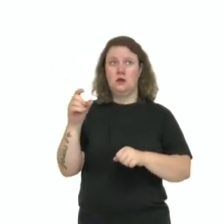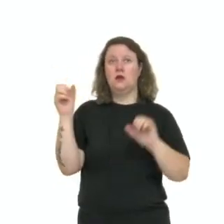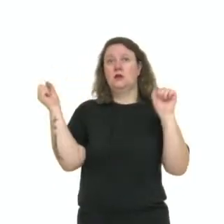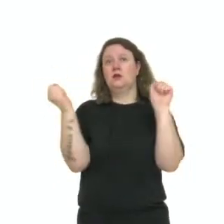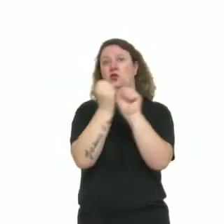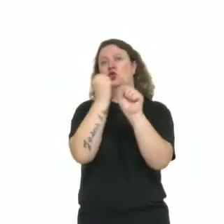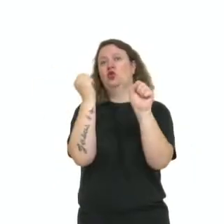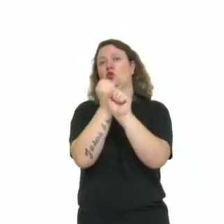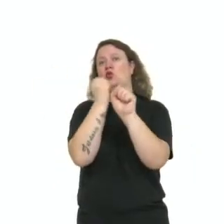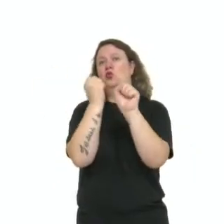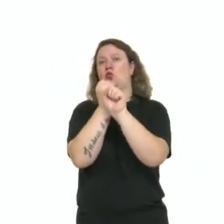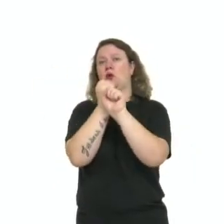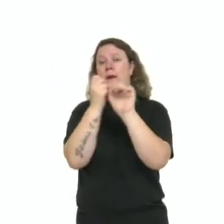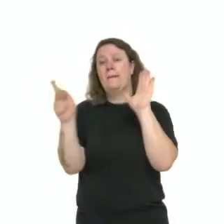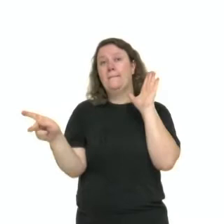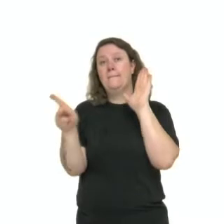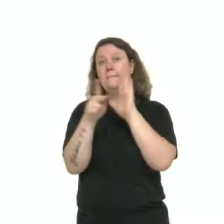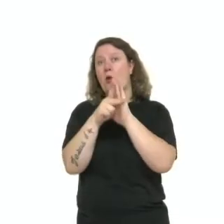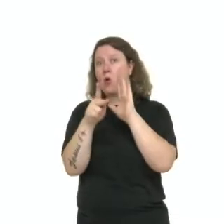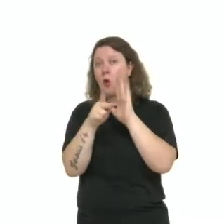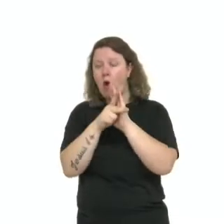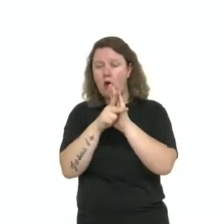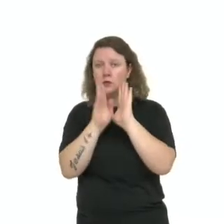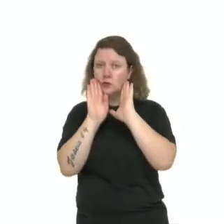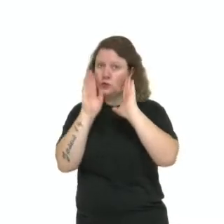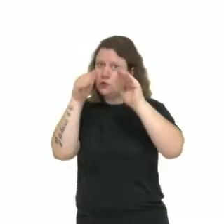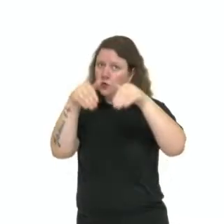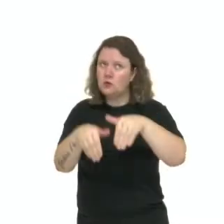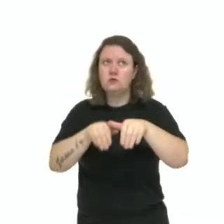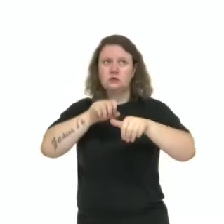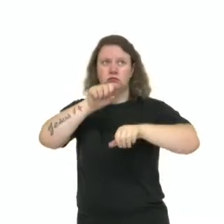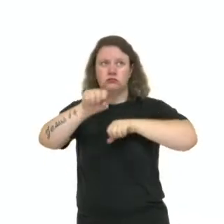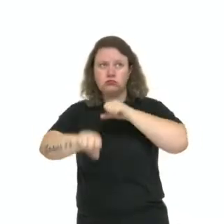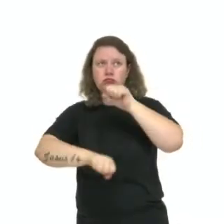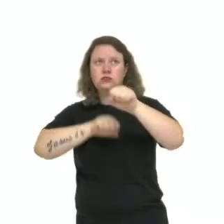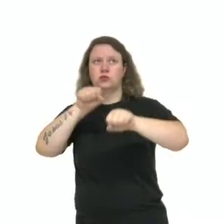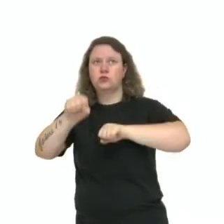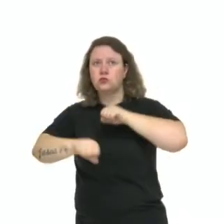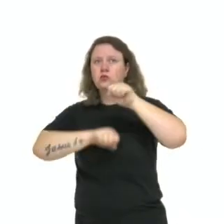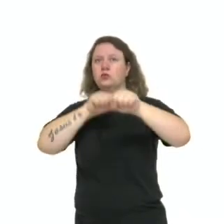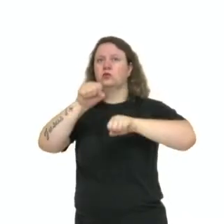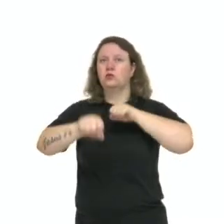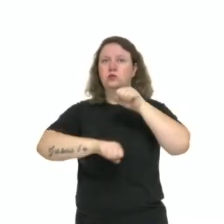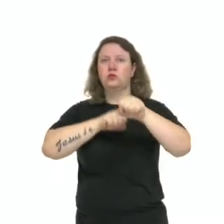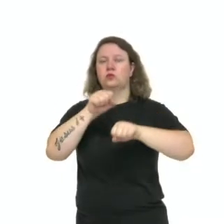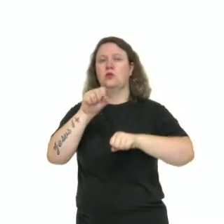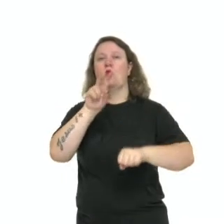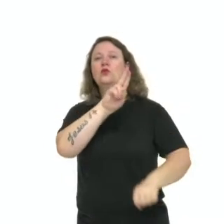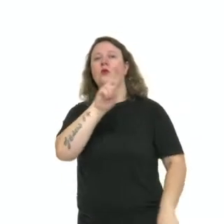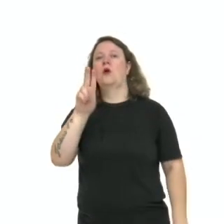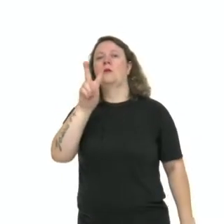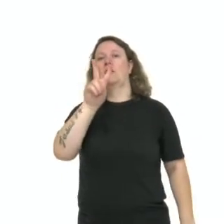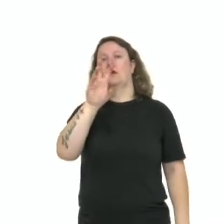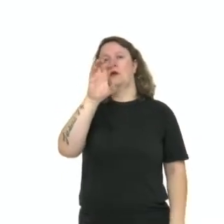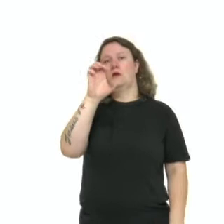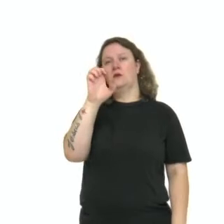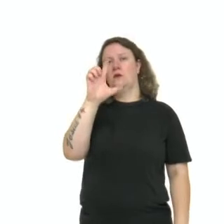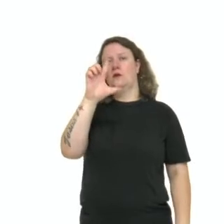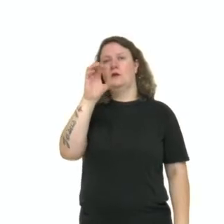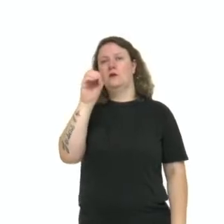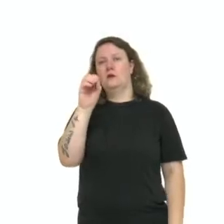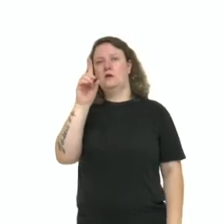construídas exclusivamente para essas disputas, os velódromos, tá bom?